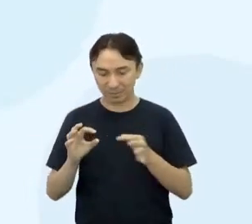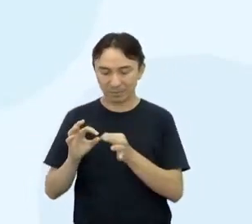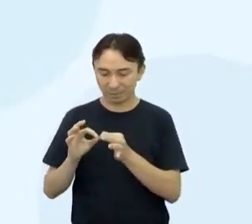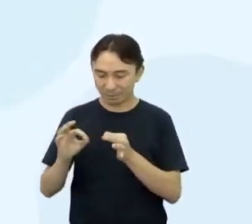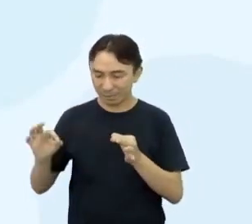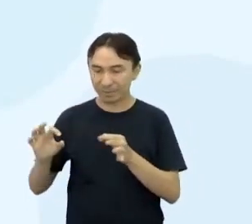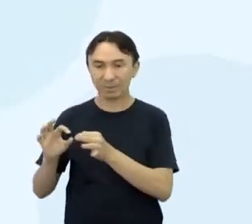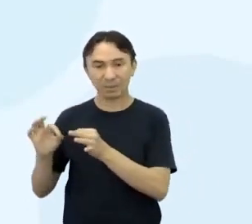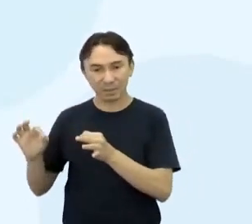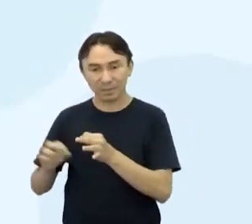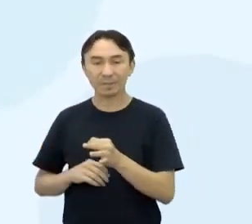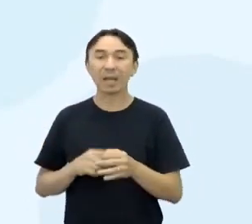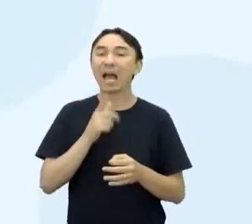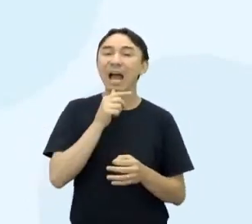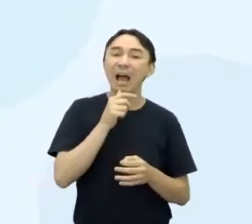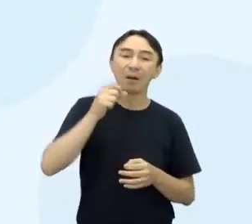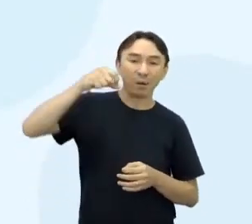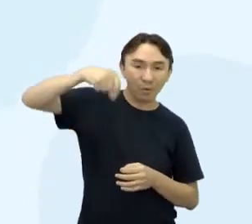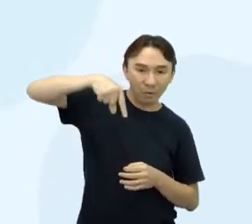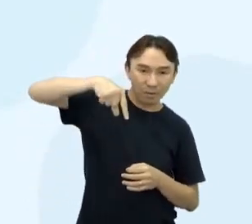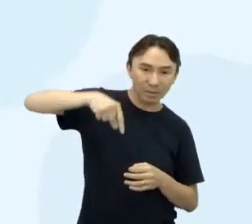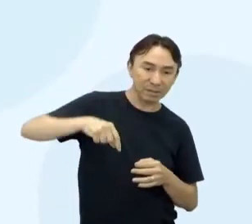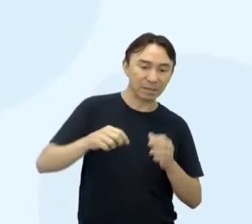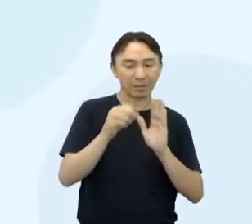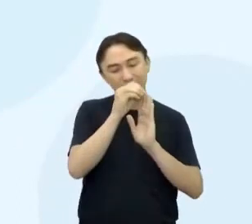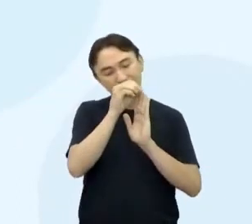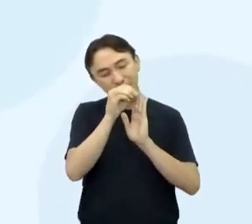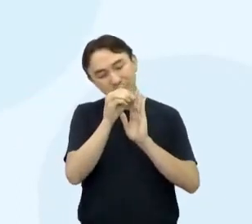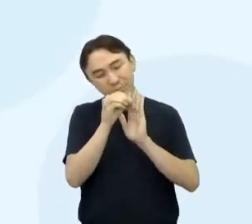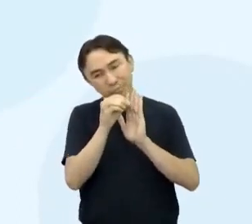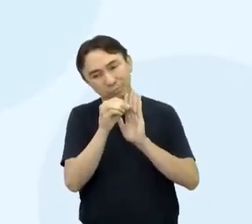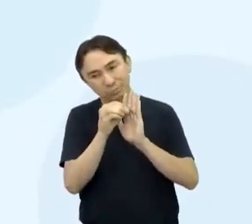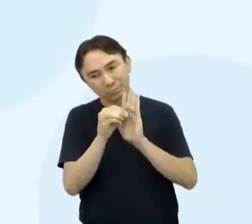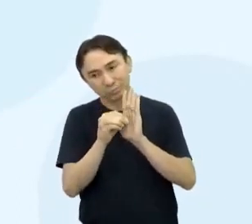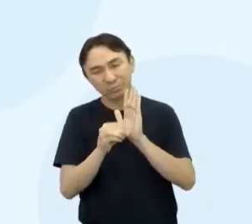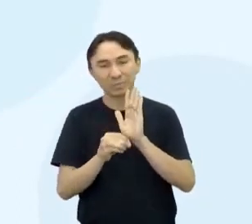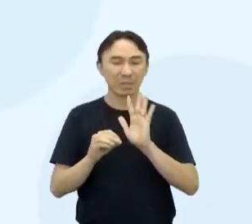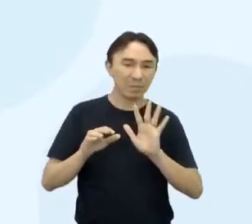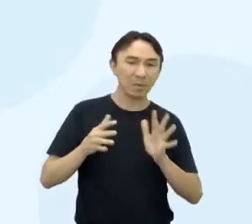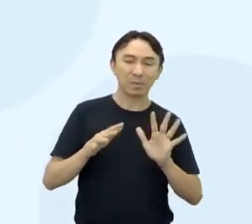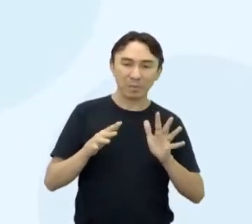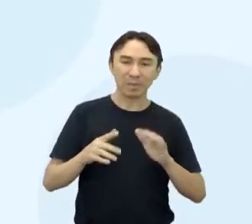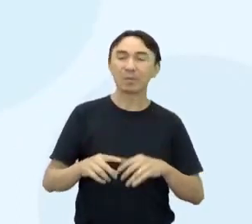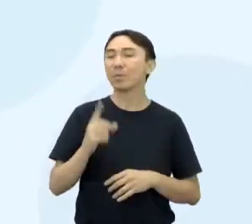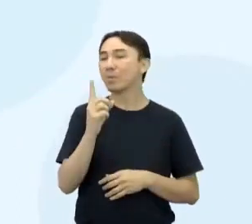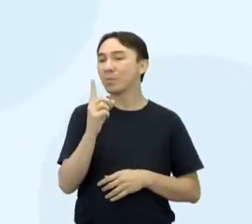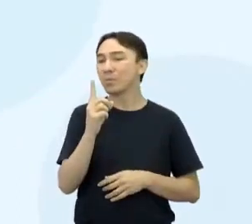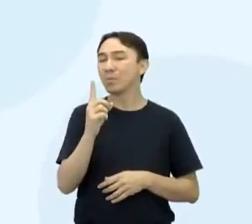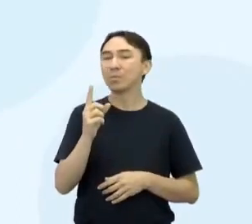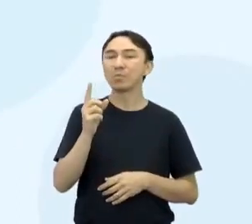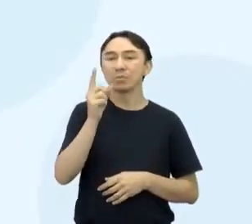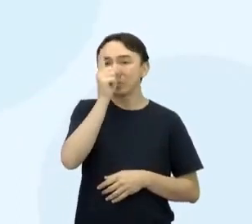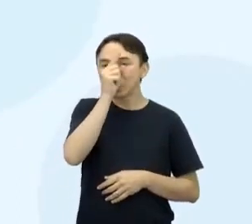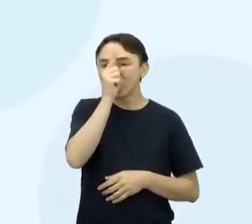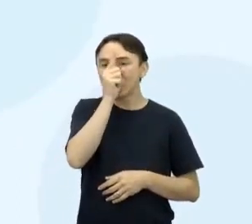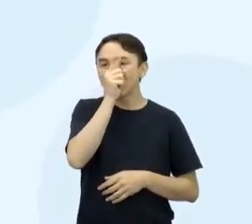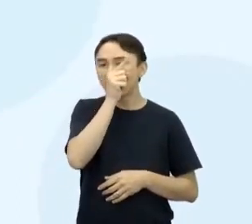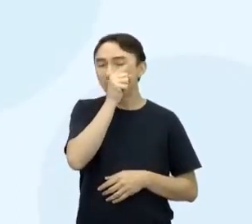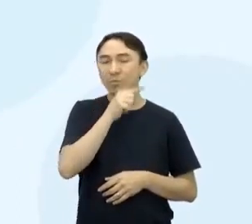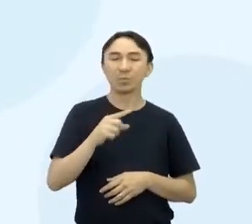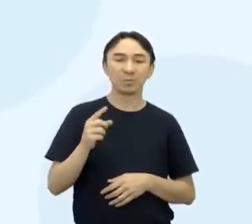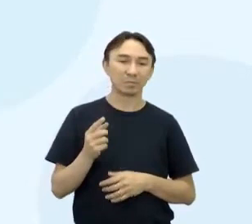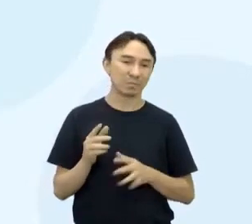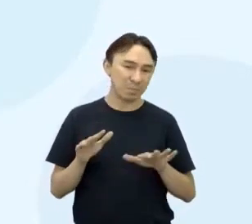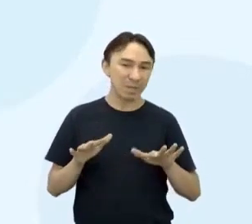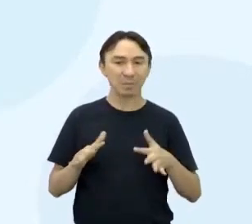gasta 1 segundo, mais ou menos, né? 0,9 ou 1, bem próximo, tá certo? Então, o ideal era que ficasse